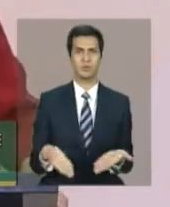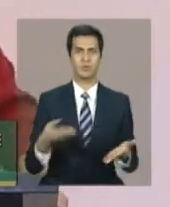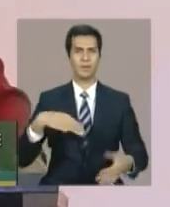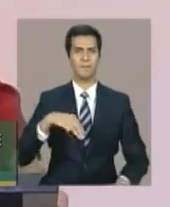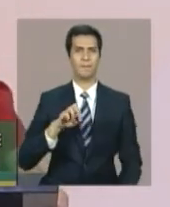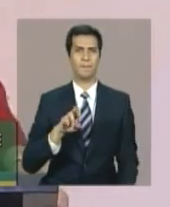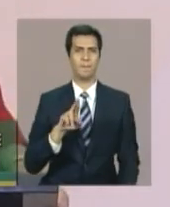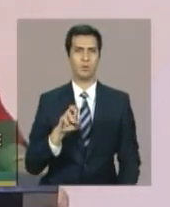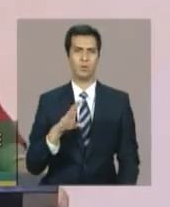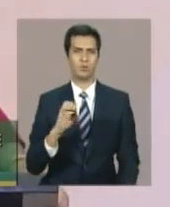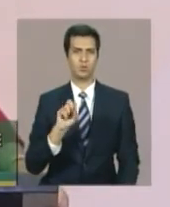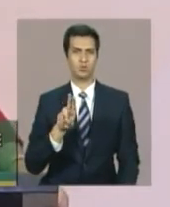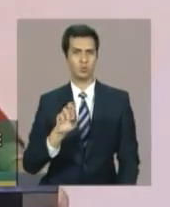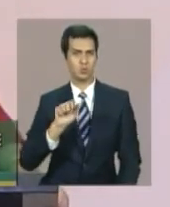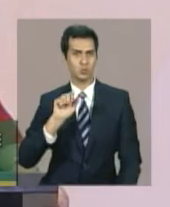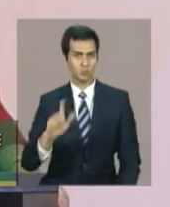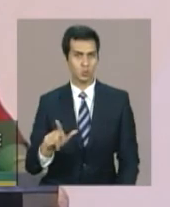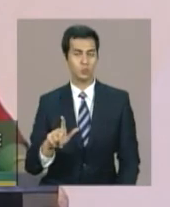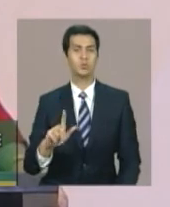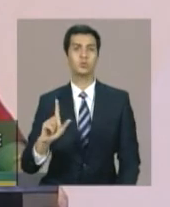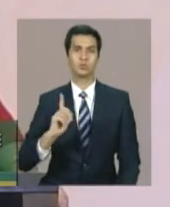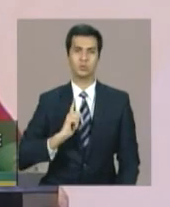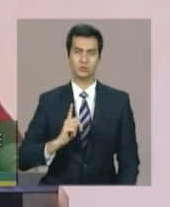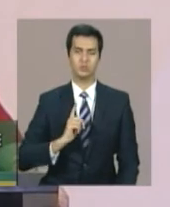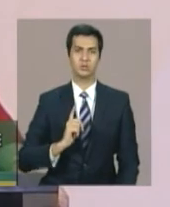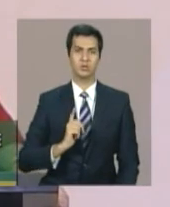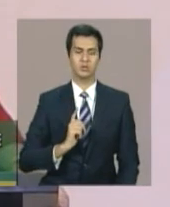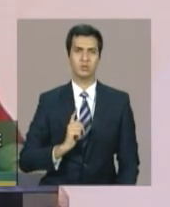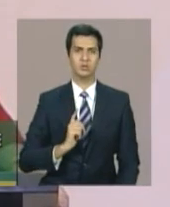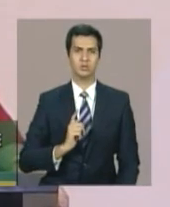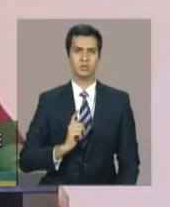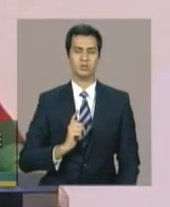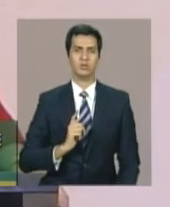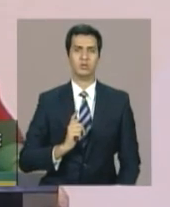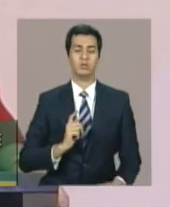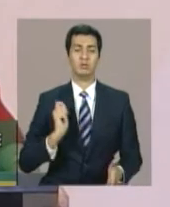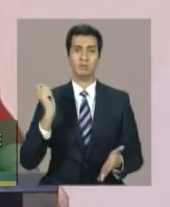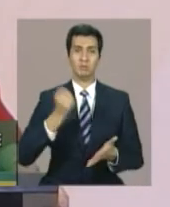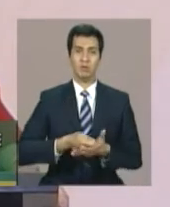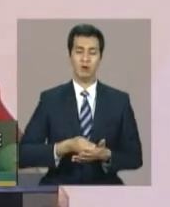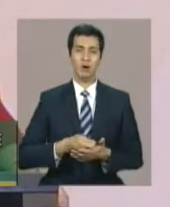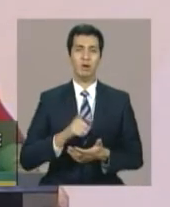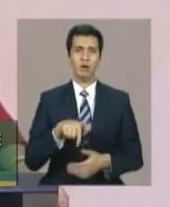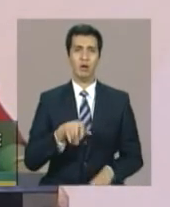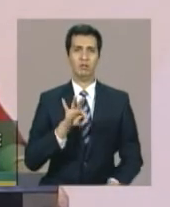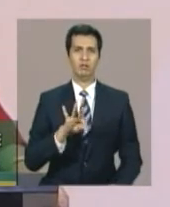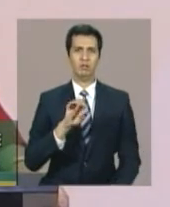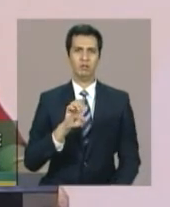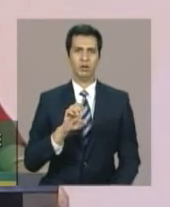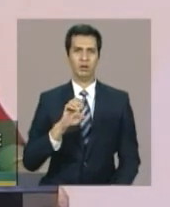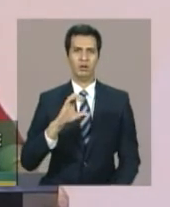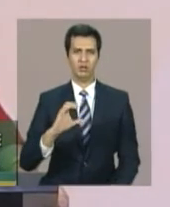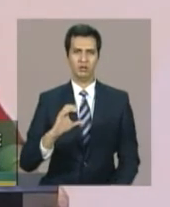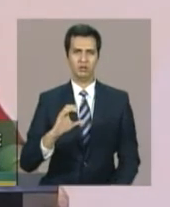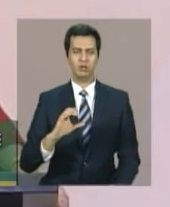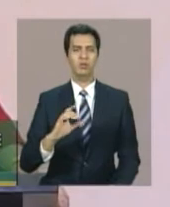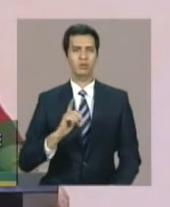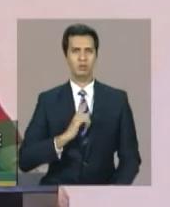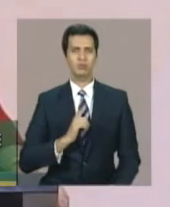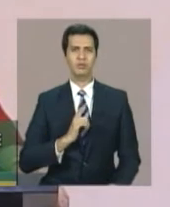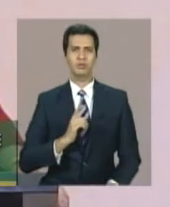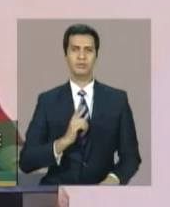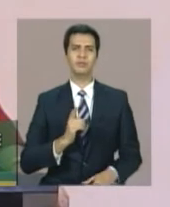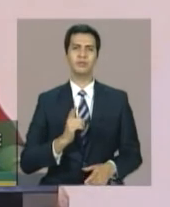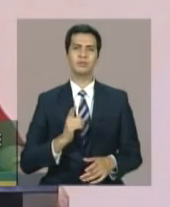de elevar e incluir na TEC, na Tarifa Especial de Comércio,